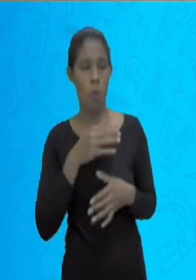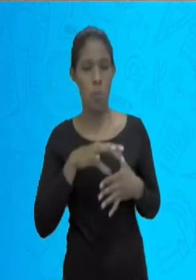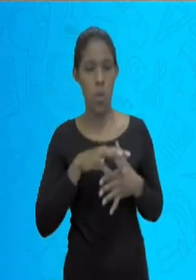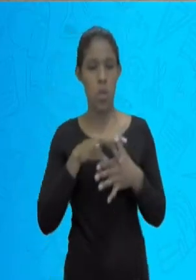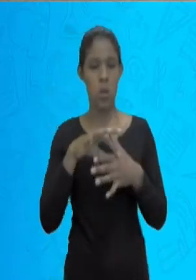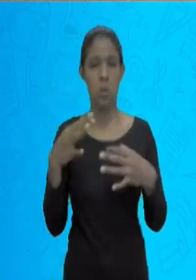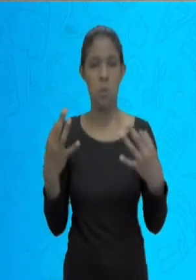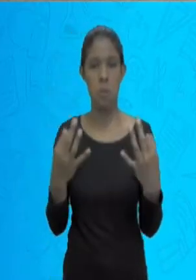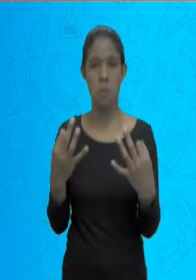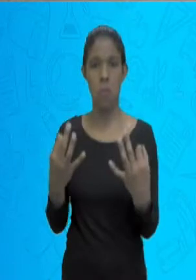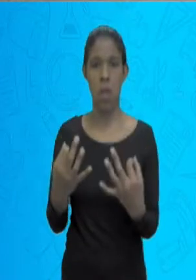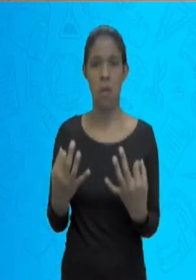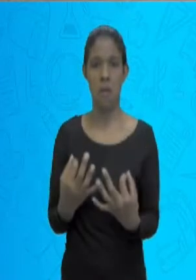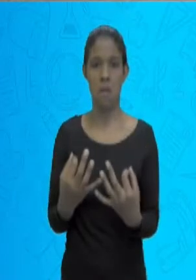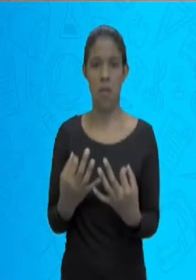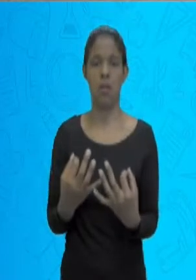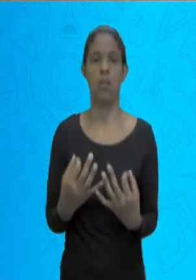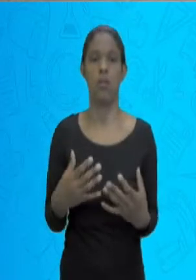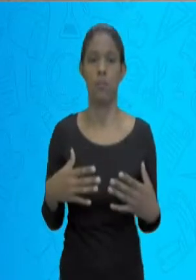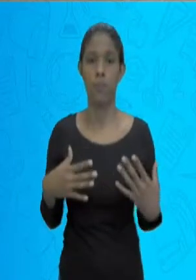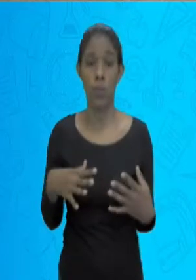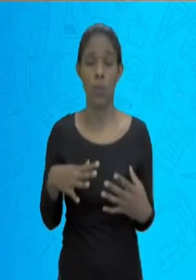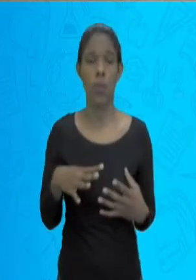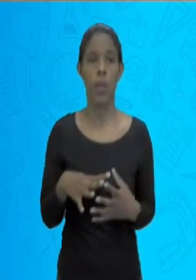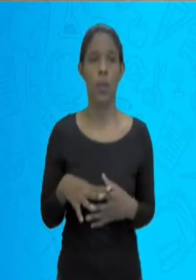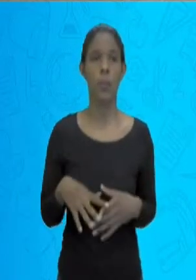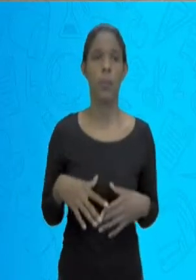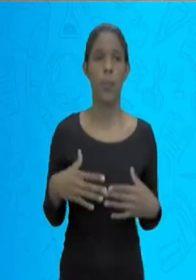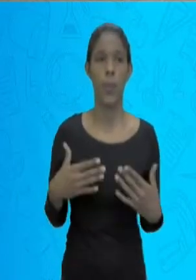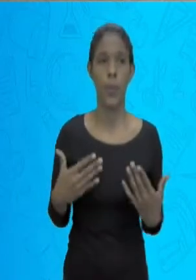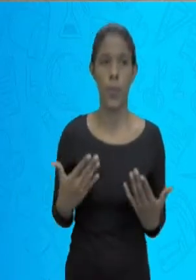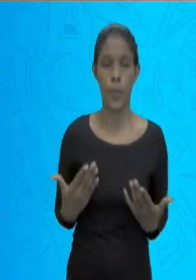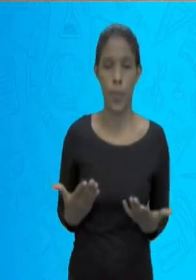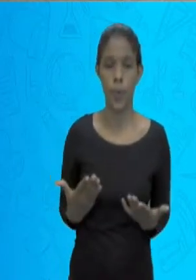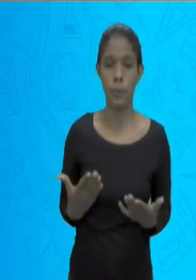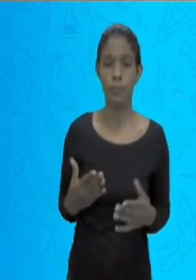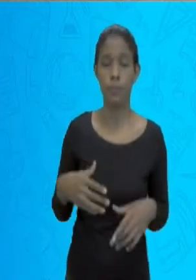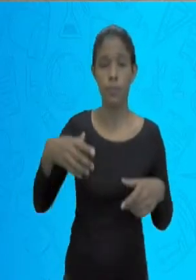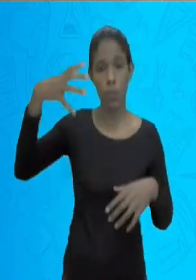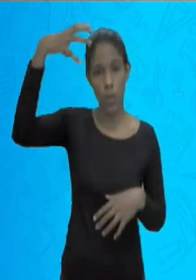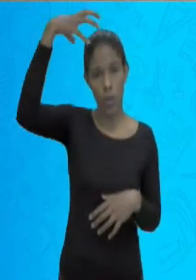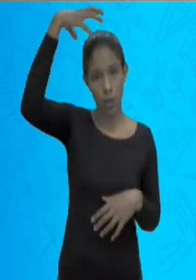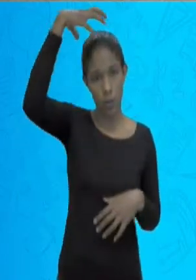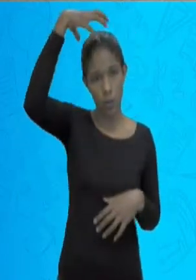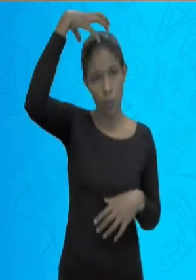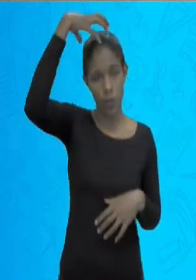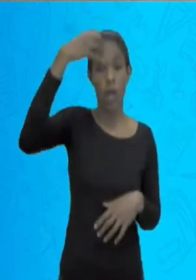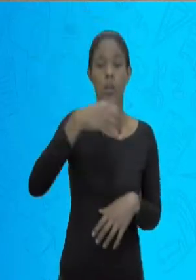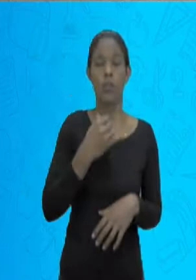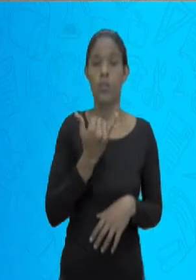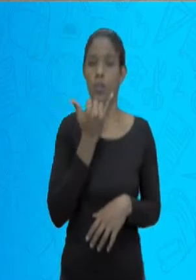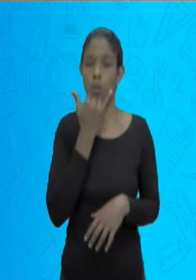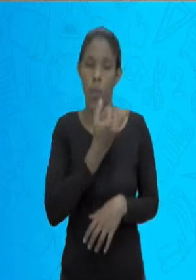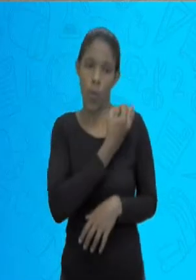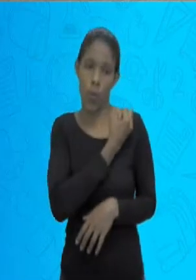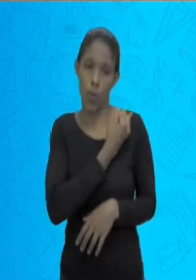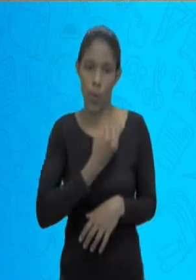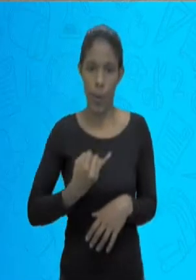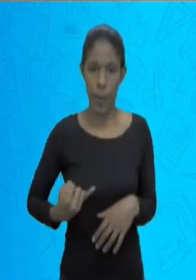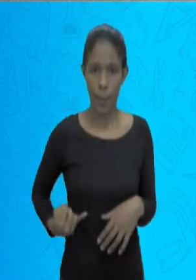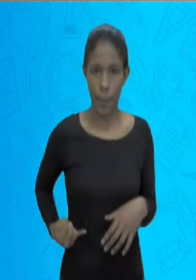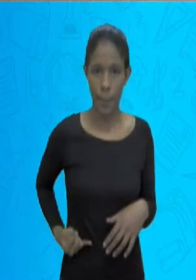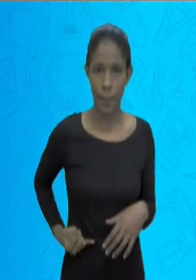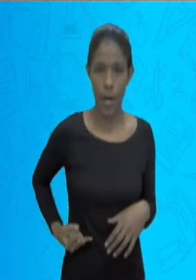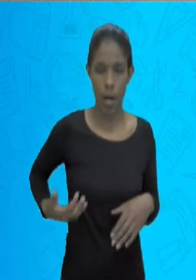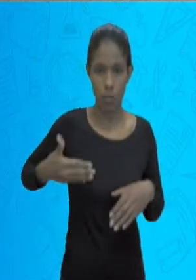do ideal revolucionário. O Império Napoleônico foi o auge da